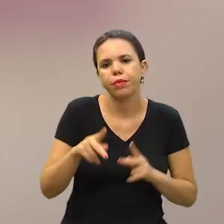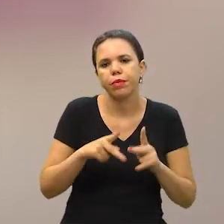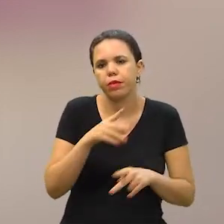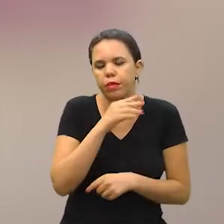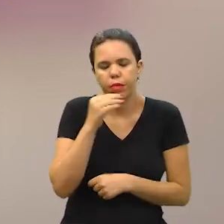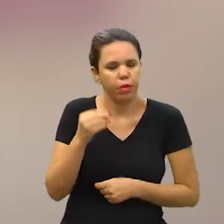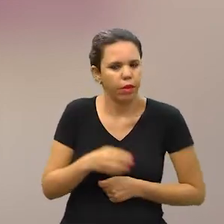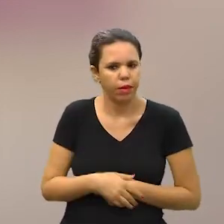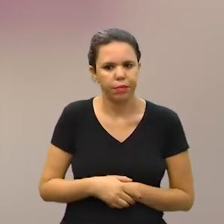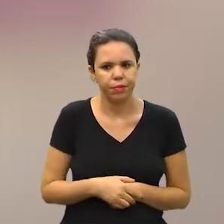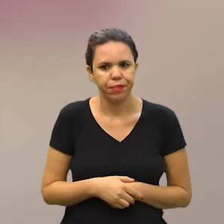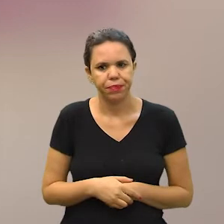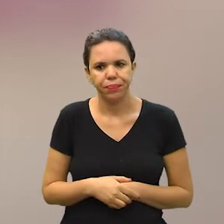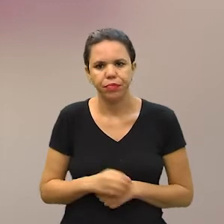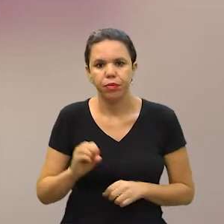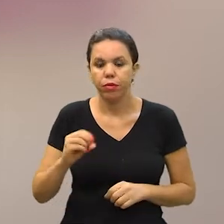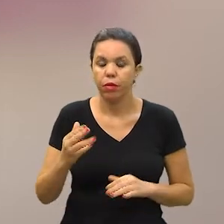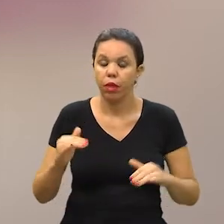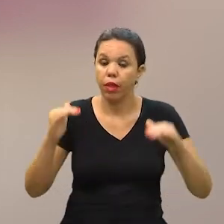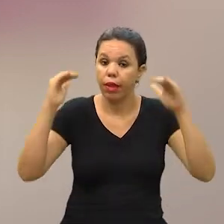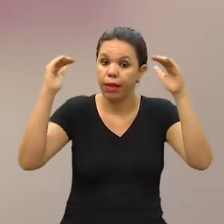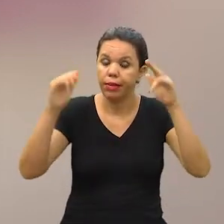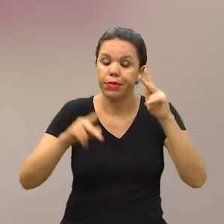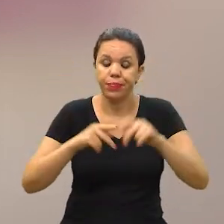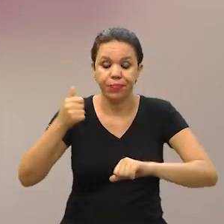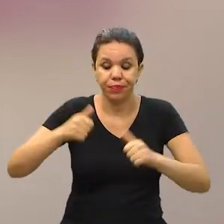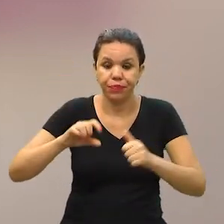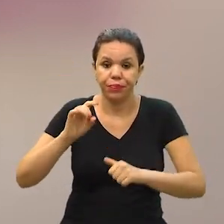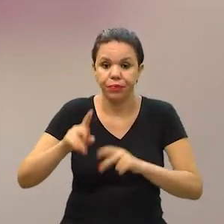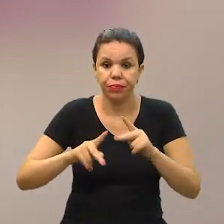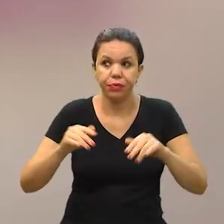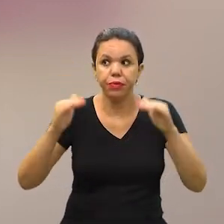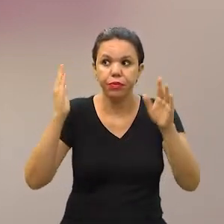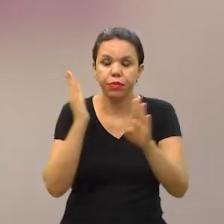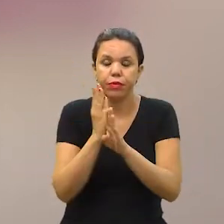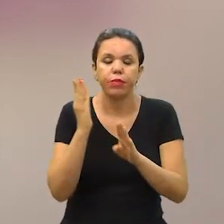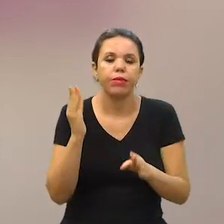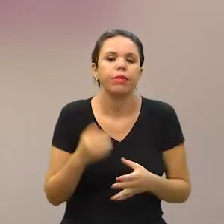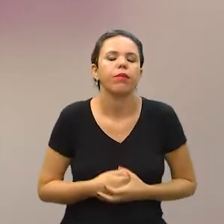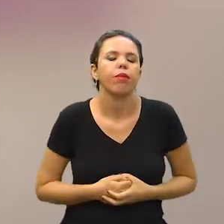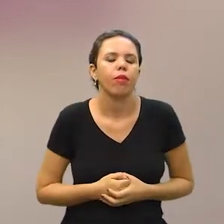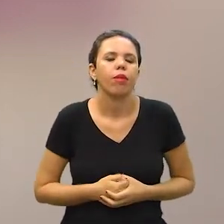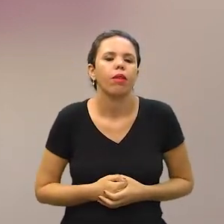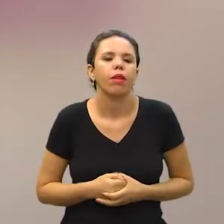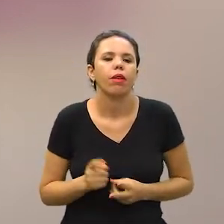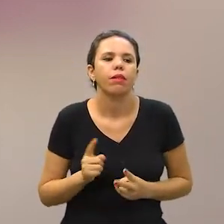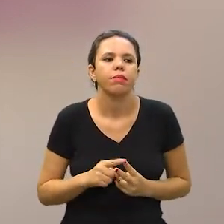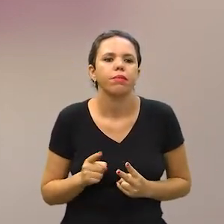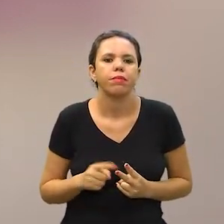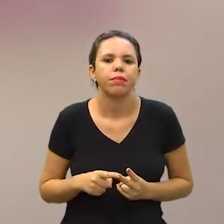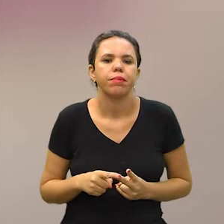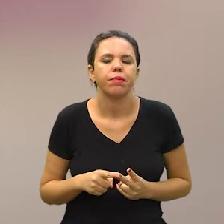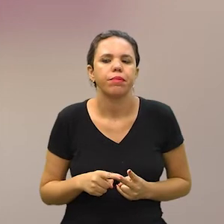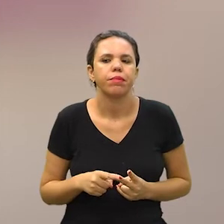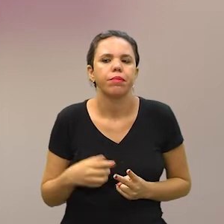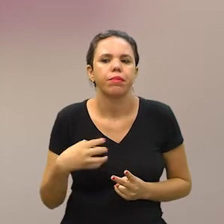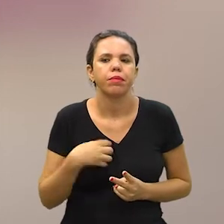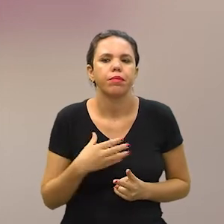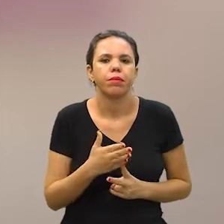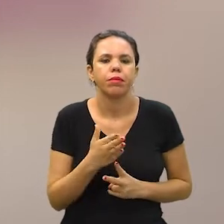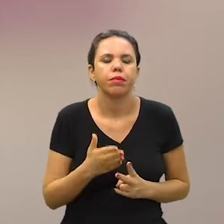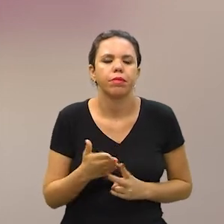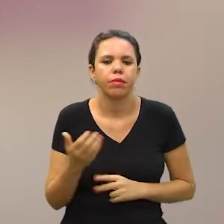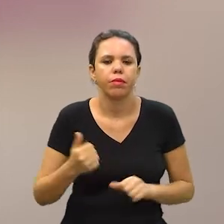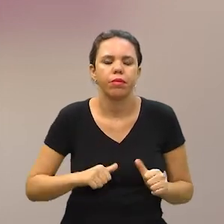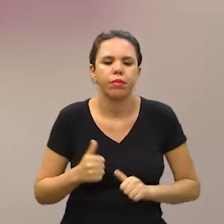do adolescente, perdão, do adulto, e a gente diagnostica só na vida adulta, né? Então, nós temos agora essas duas vertentes,